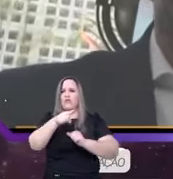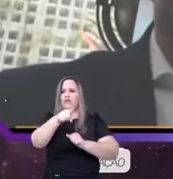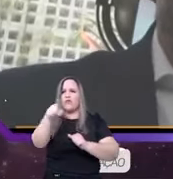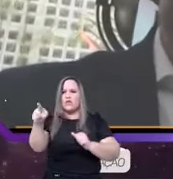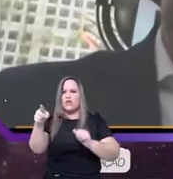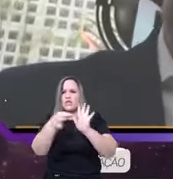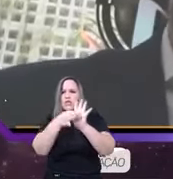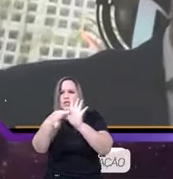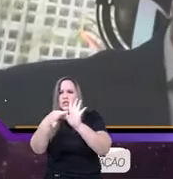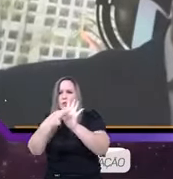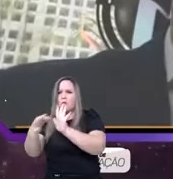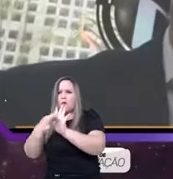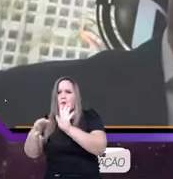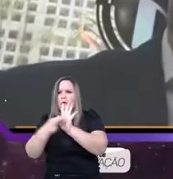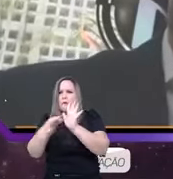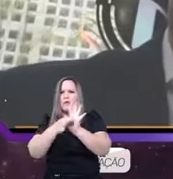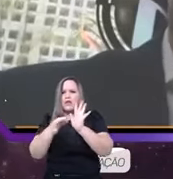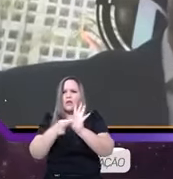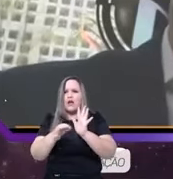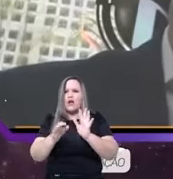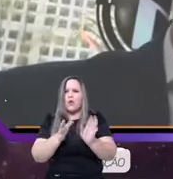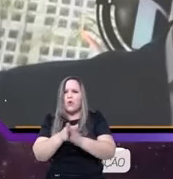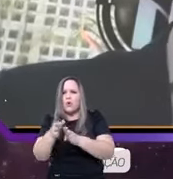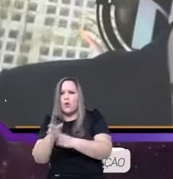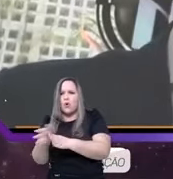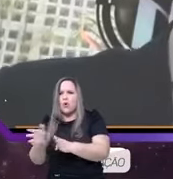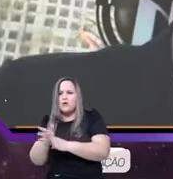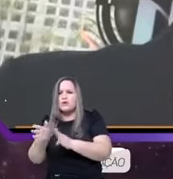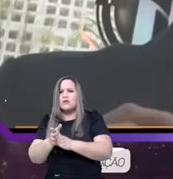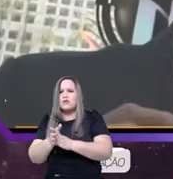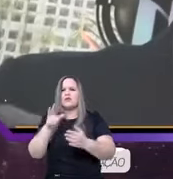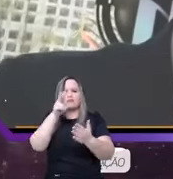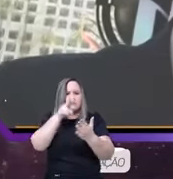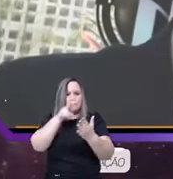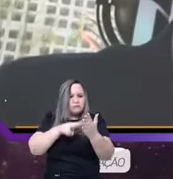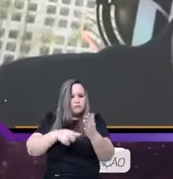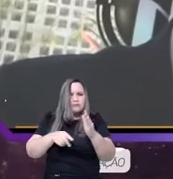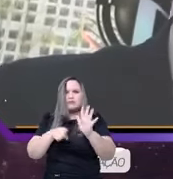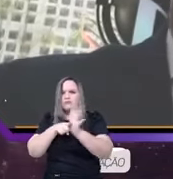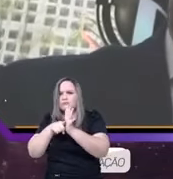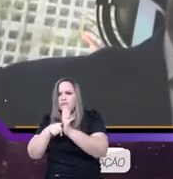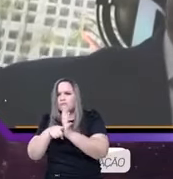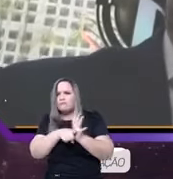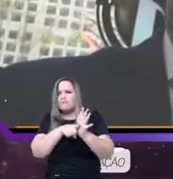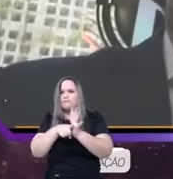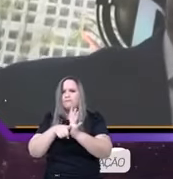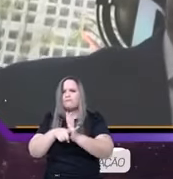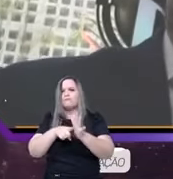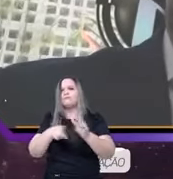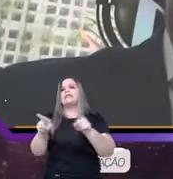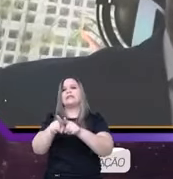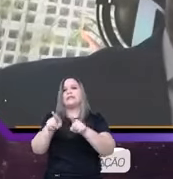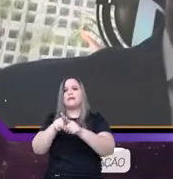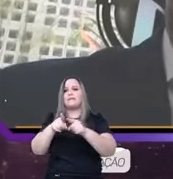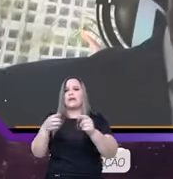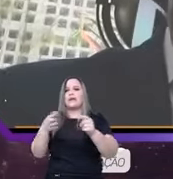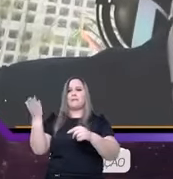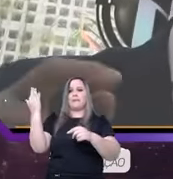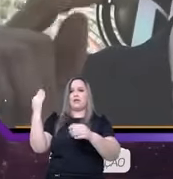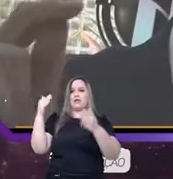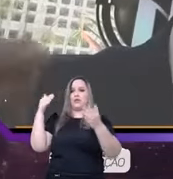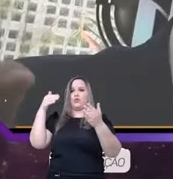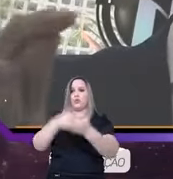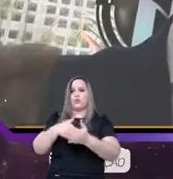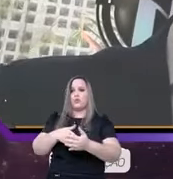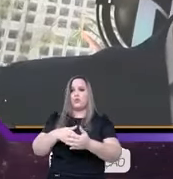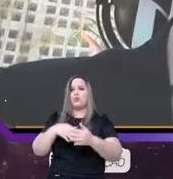foram feitas durante esse período pelo Comitê de Inovação. No último evento, nós vamos disponibilizar uma